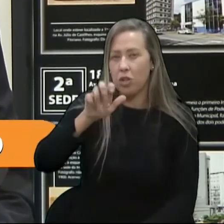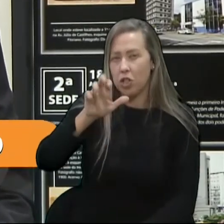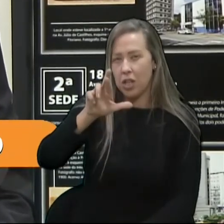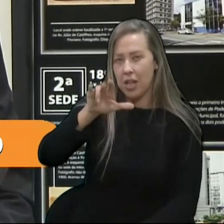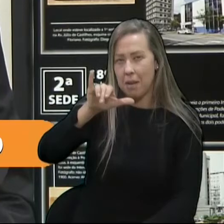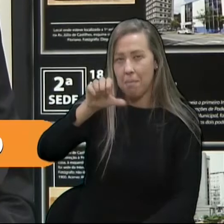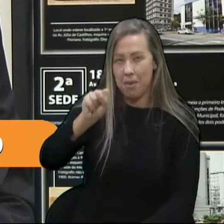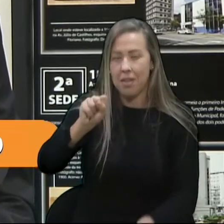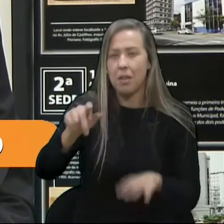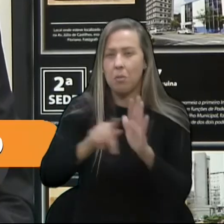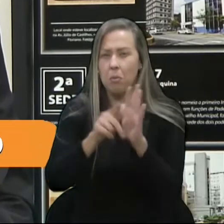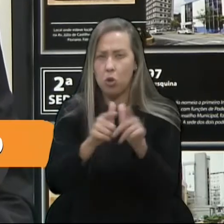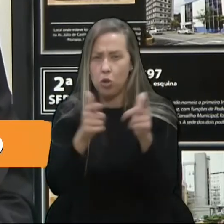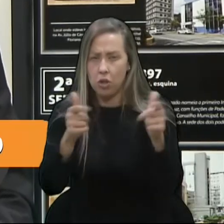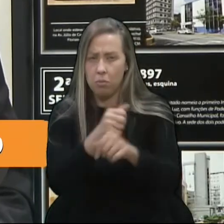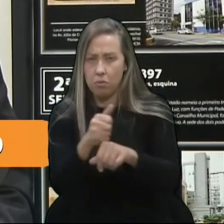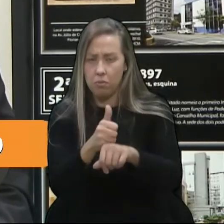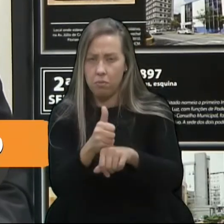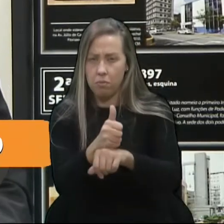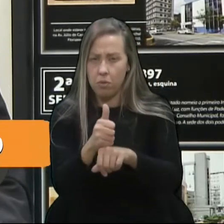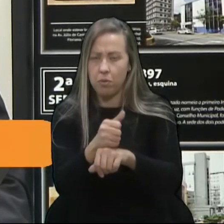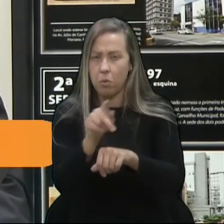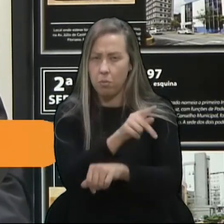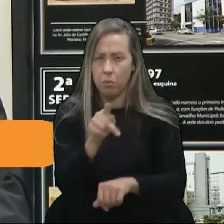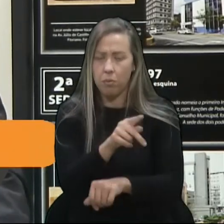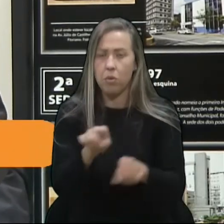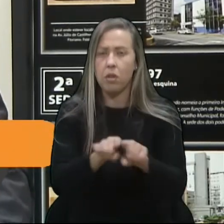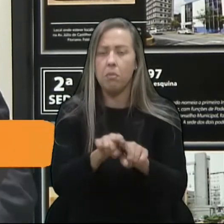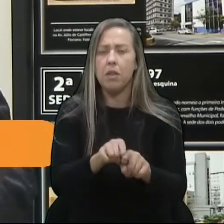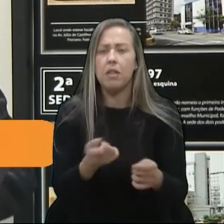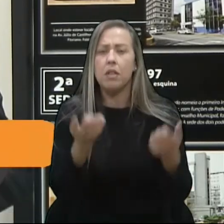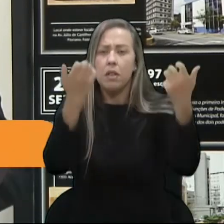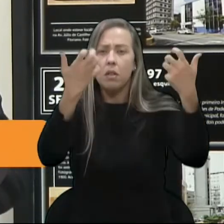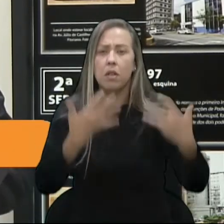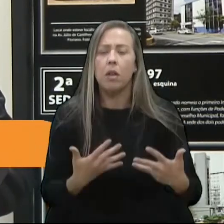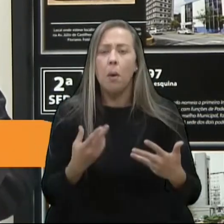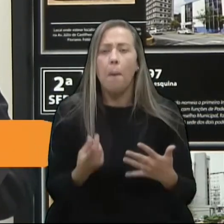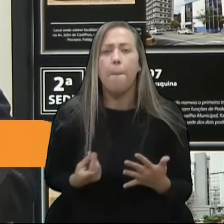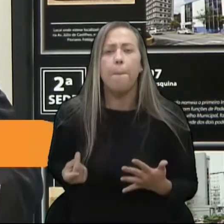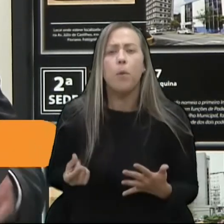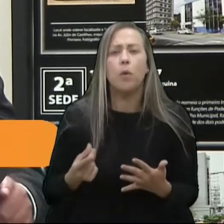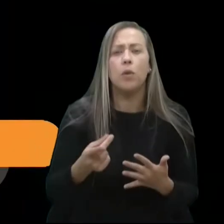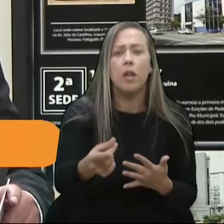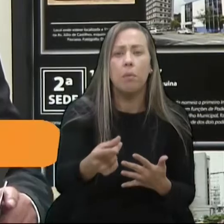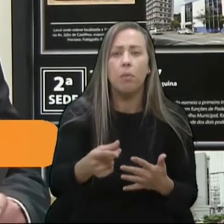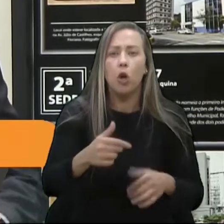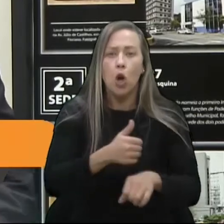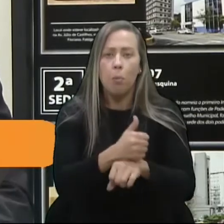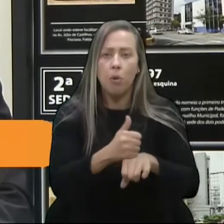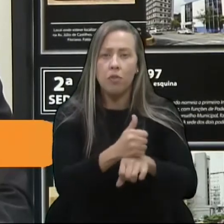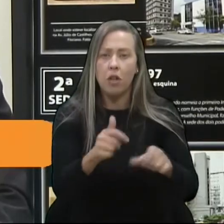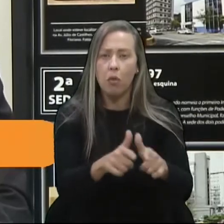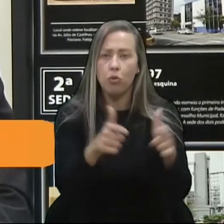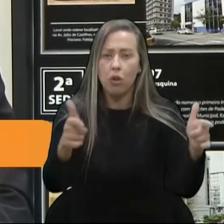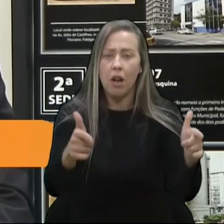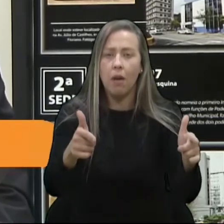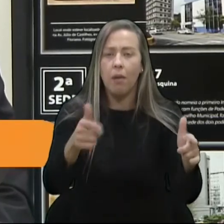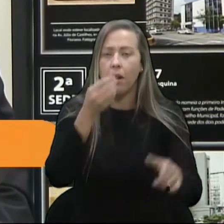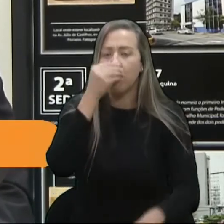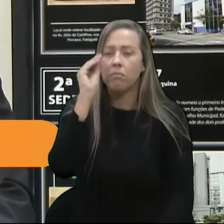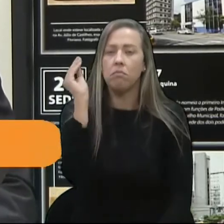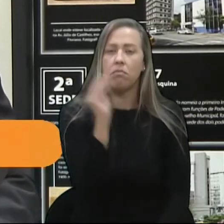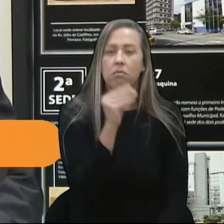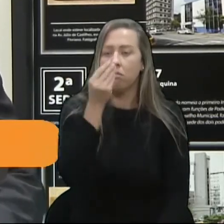Silva, jornalista também, ele colocava o seguinte: durante muito tempo os próprios jornalistas